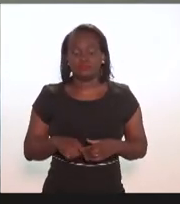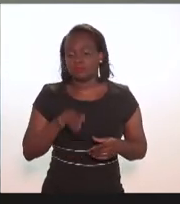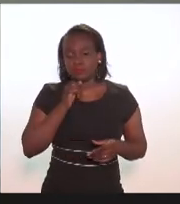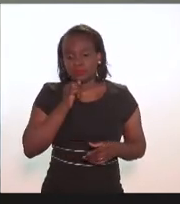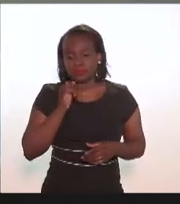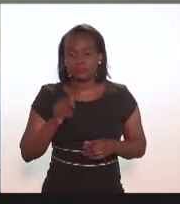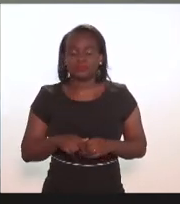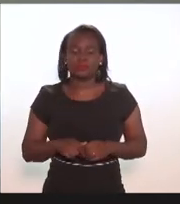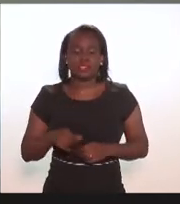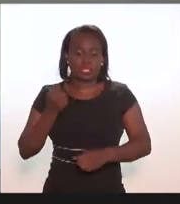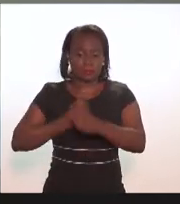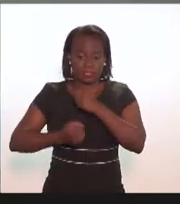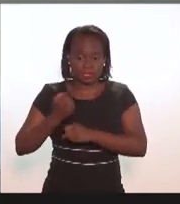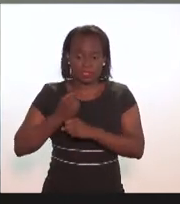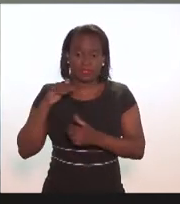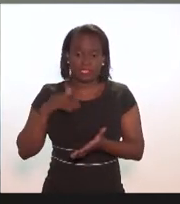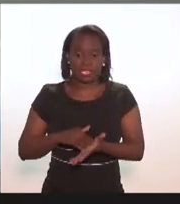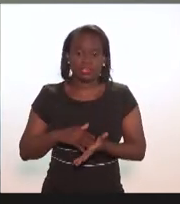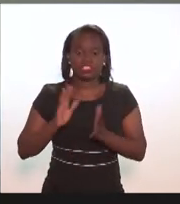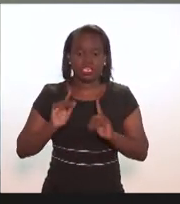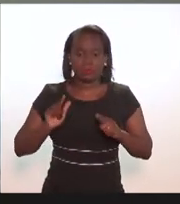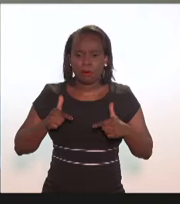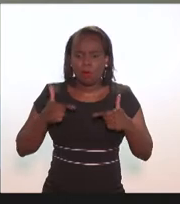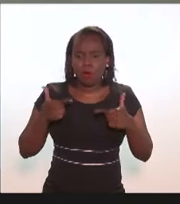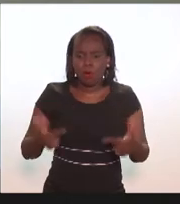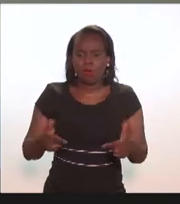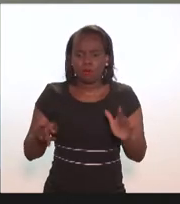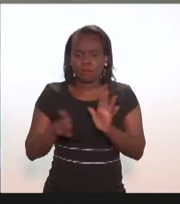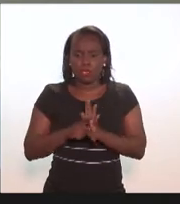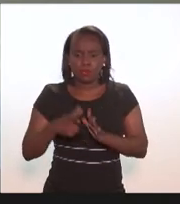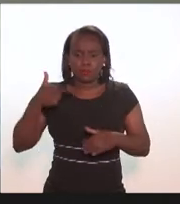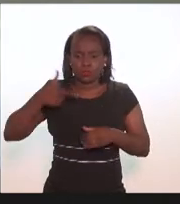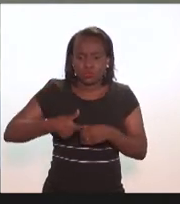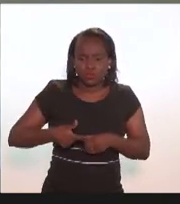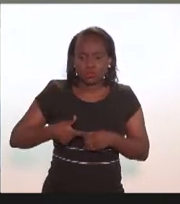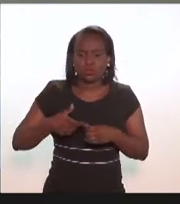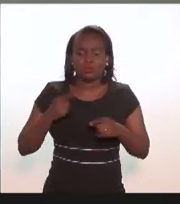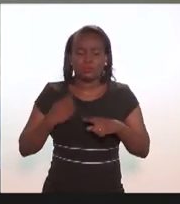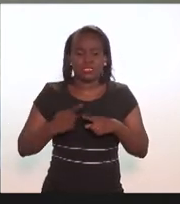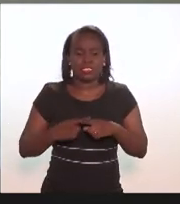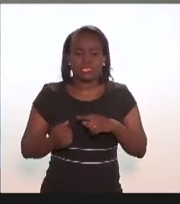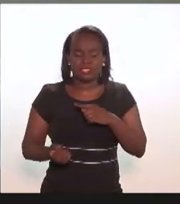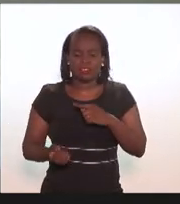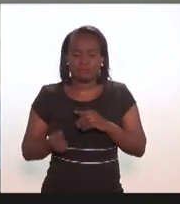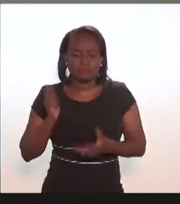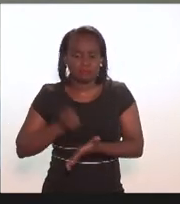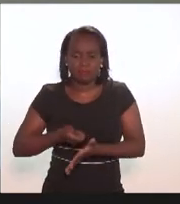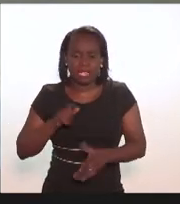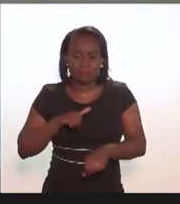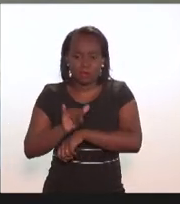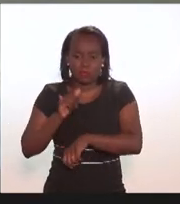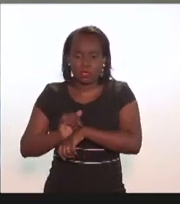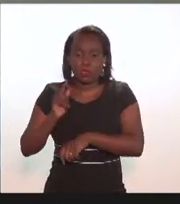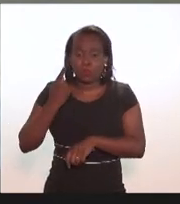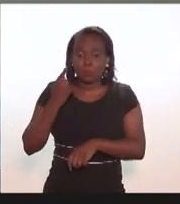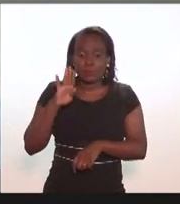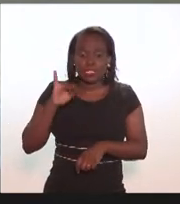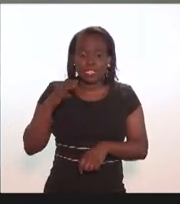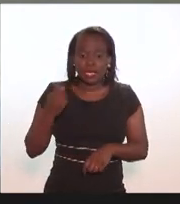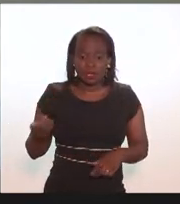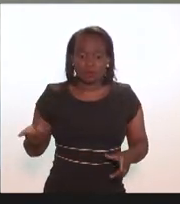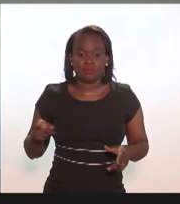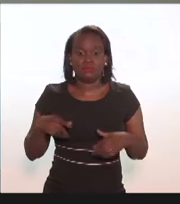Exemplo, no final do ano passado, a gente fez uma grande operação no setor de combustíveis com sonegação superior a R$1 bilhão em parceria com esses dois